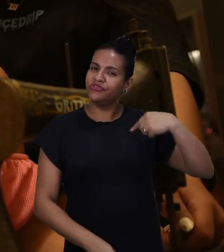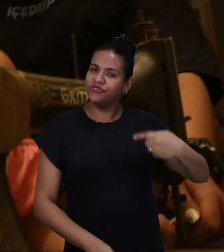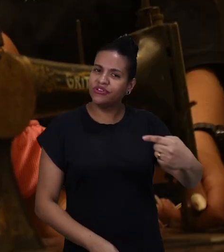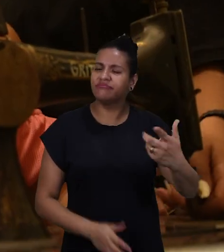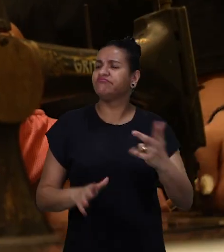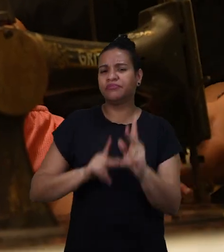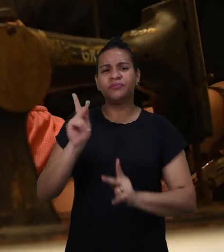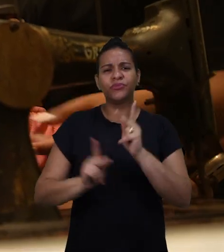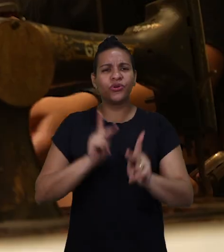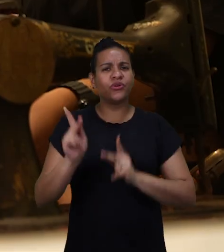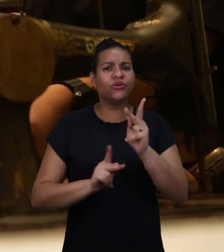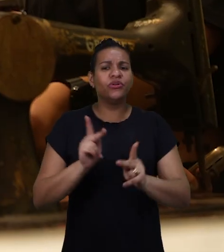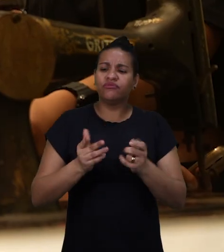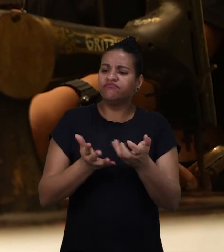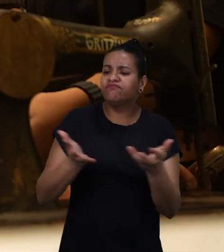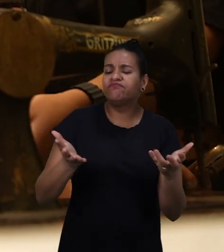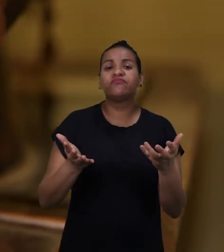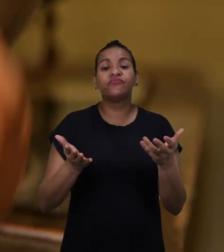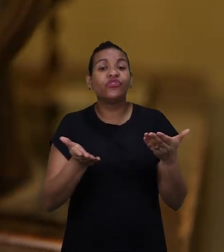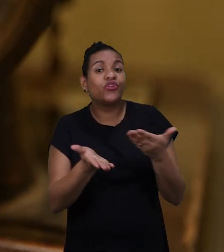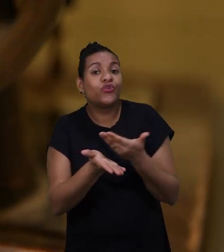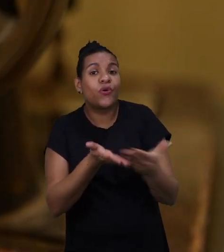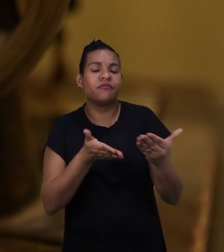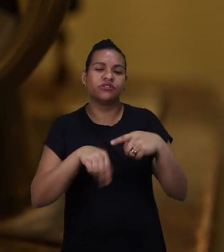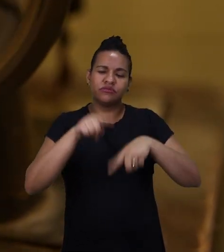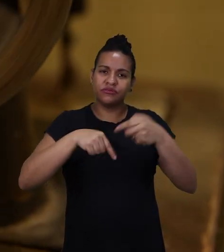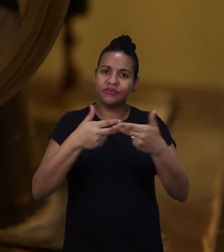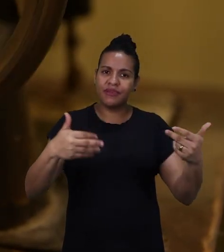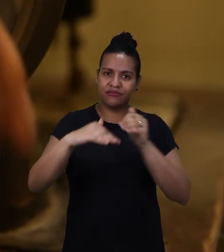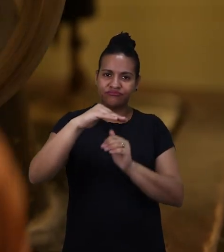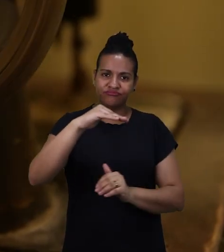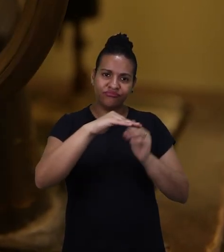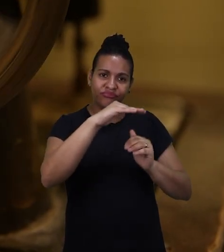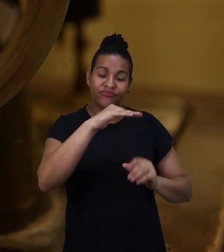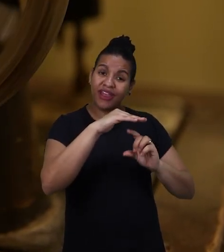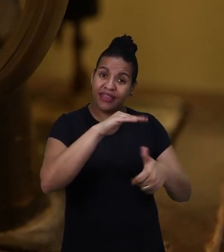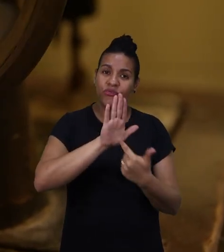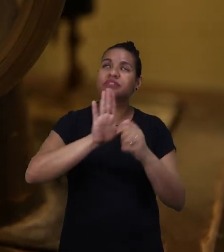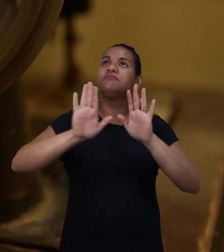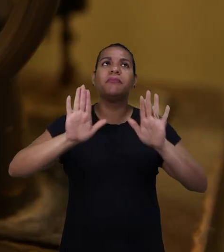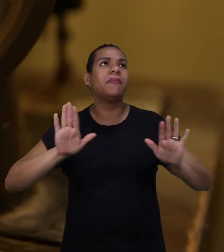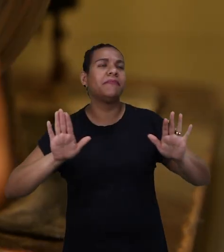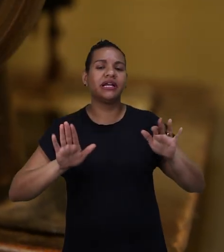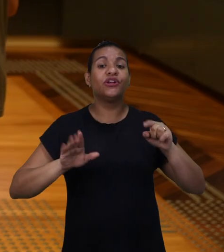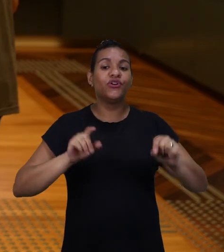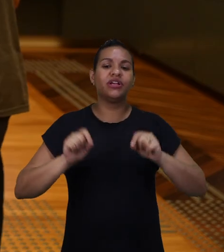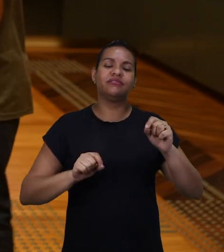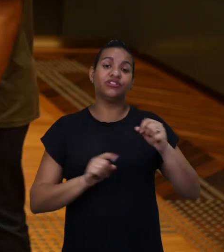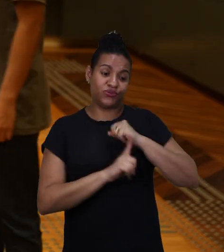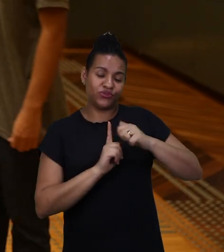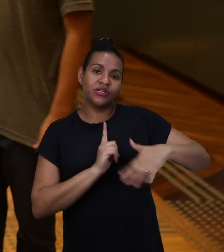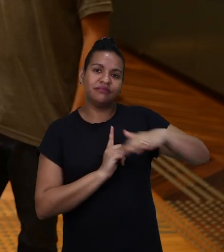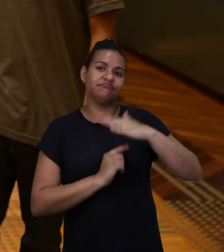cotidiana das camadas médias, populares, passaram a entrar nos nossos acervos, a entrar nas nossas exposições, e isso fez